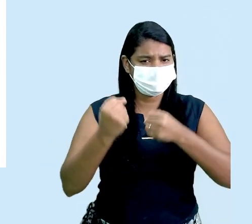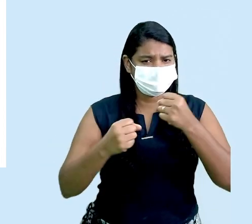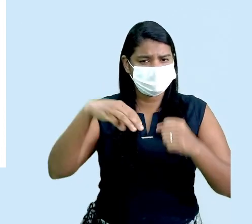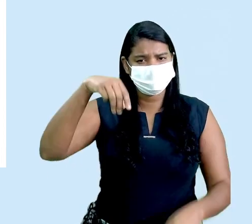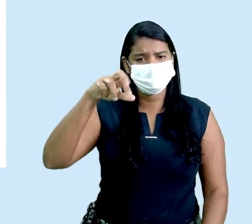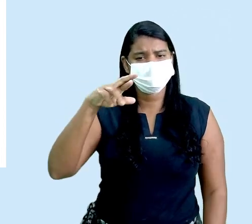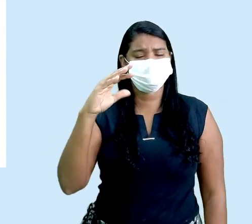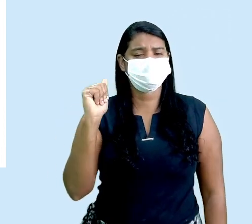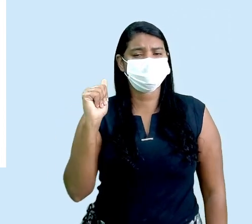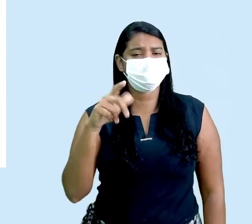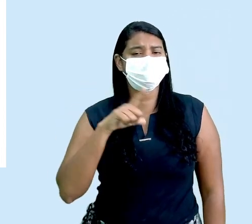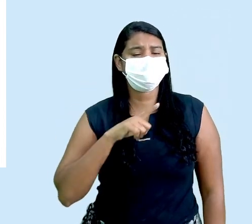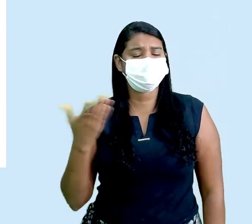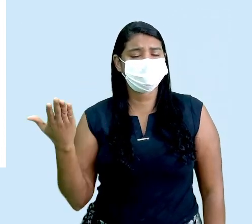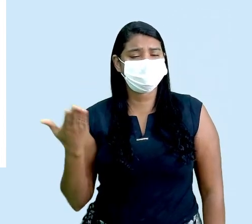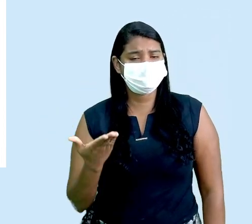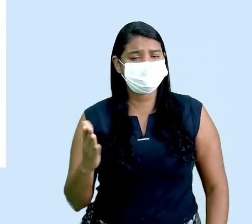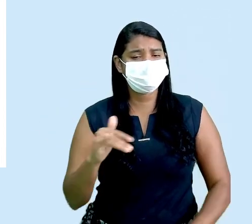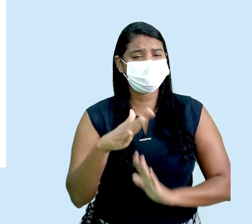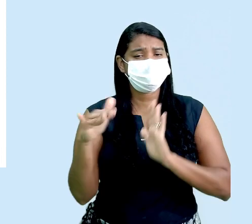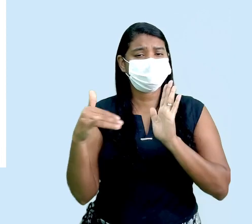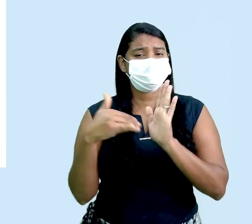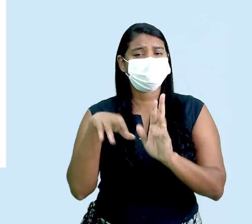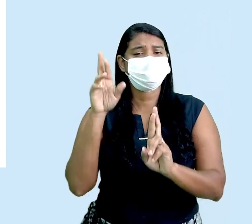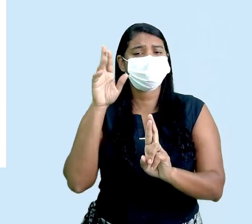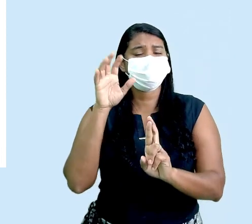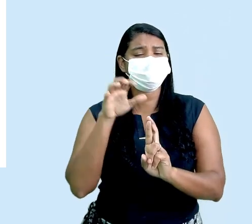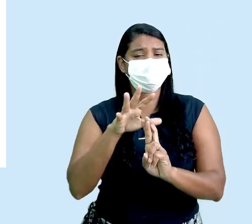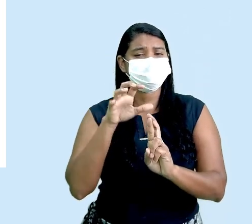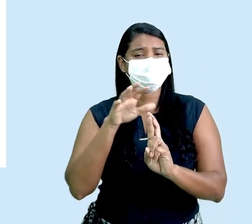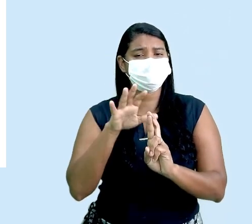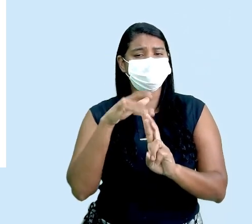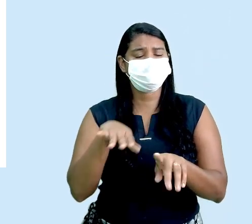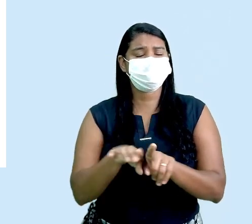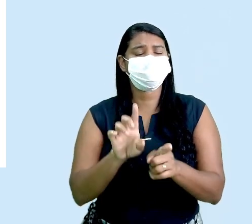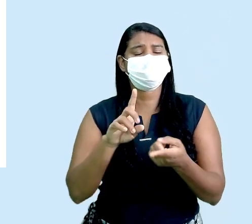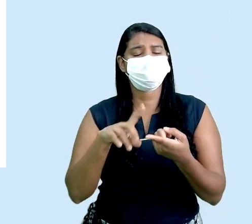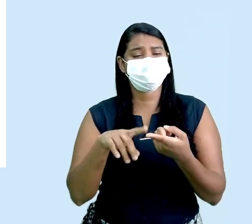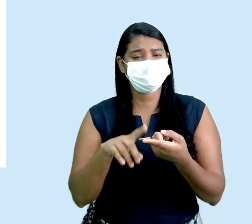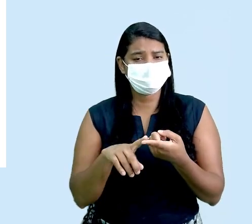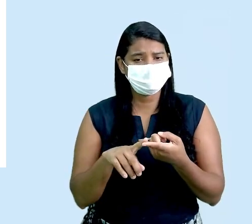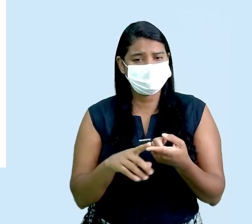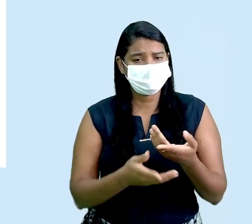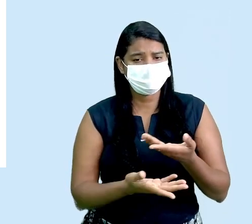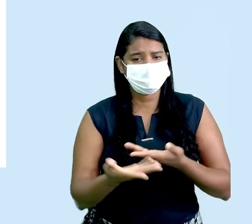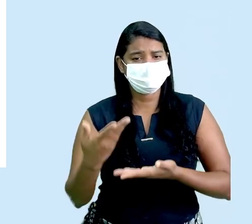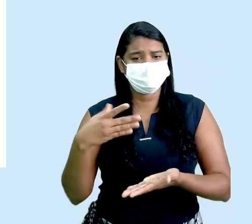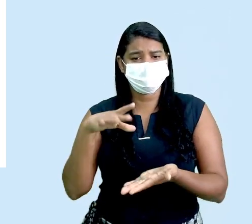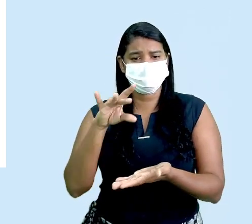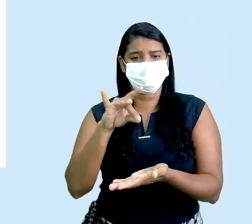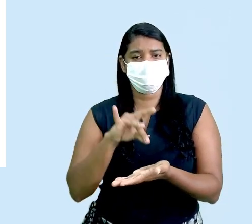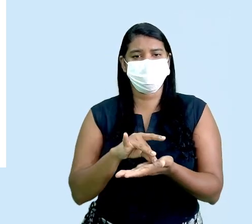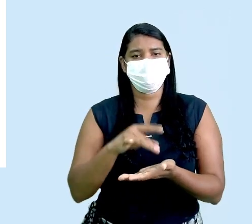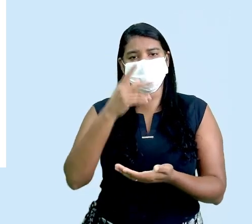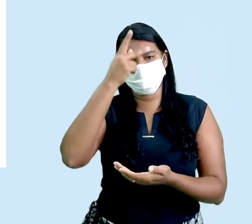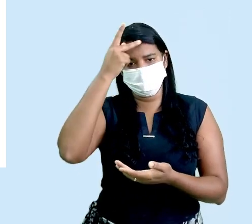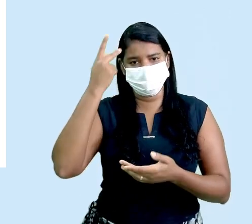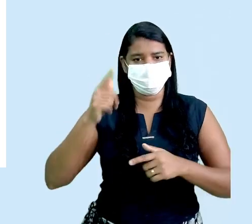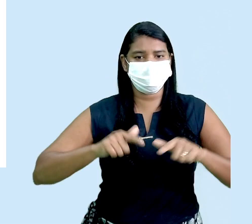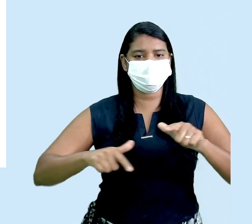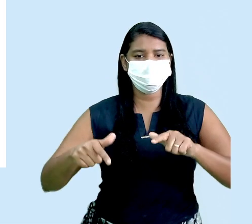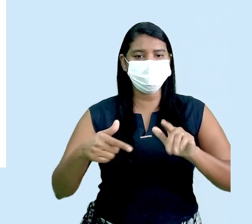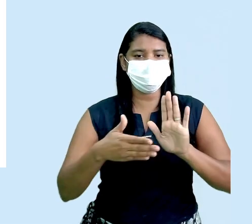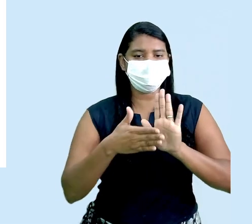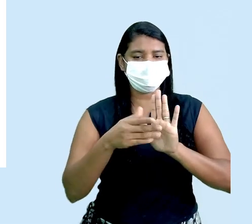hoje, né? E tudo isso vai influenciar demais a questão da inserção das pessoas que trabalham com projeto